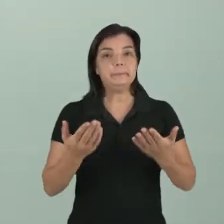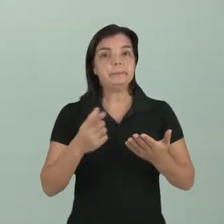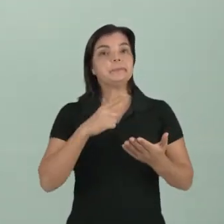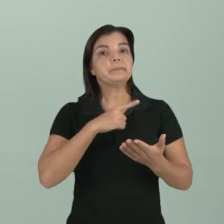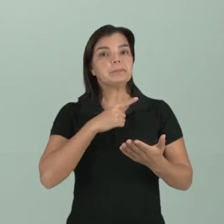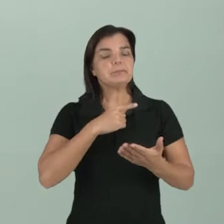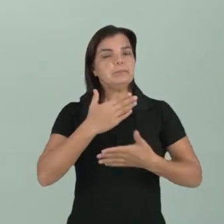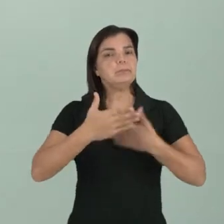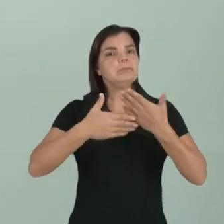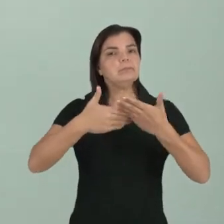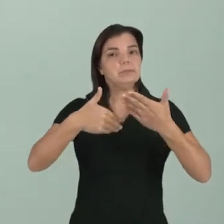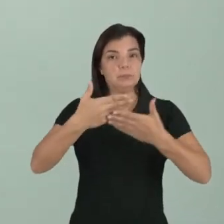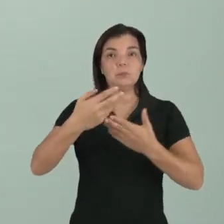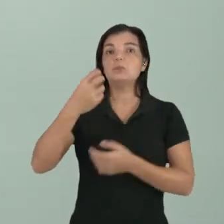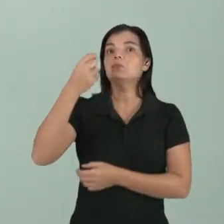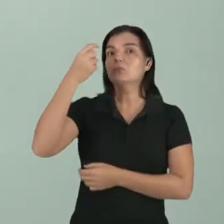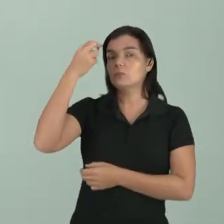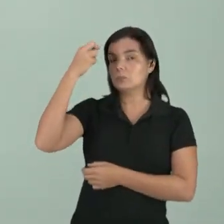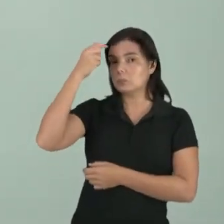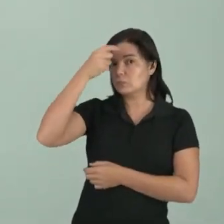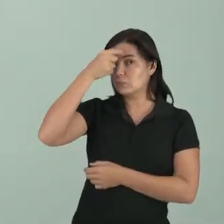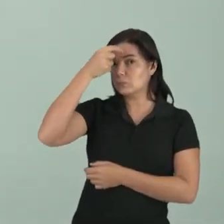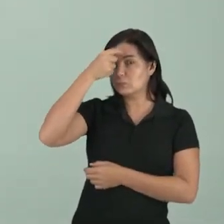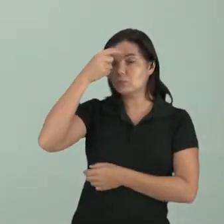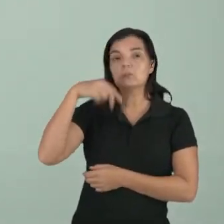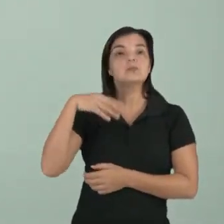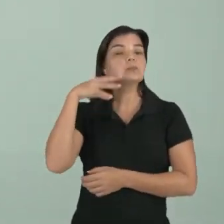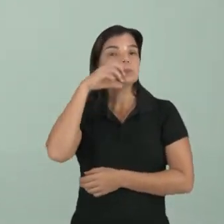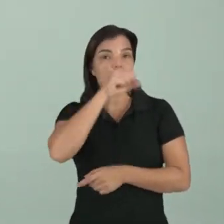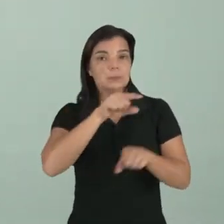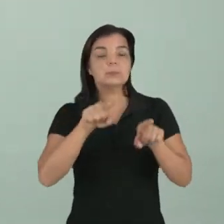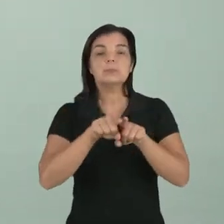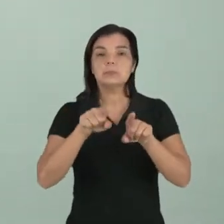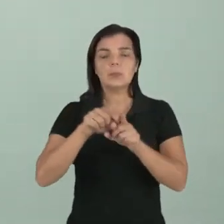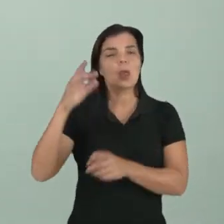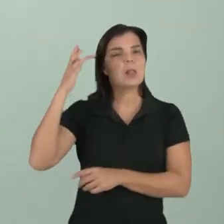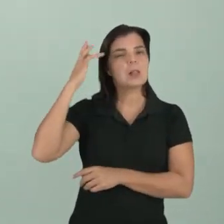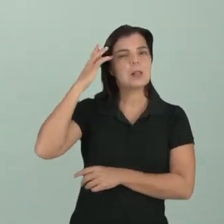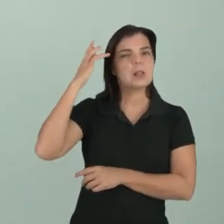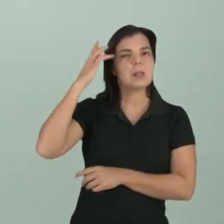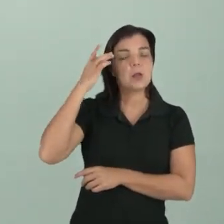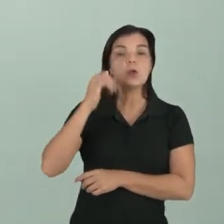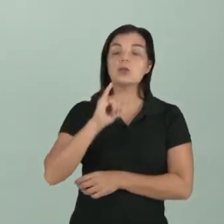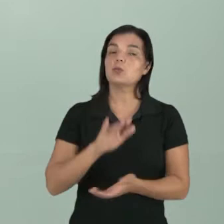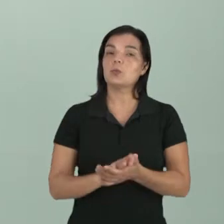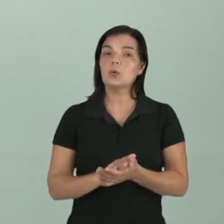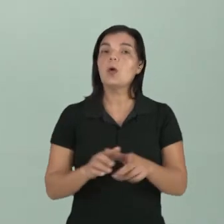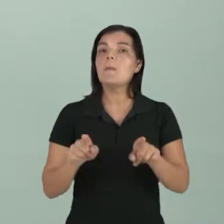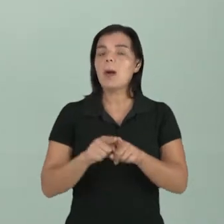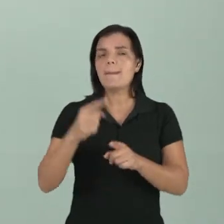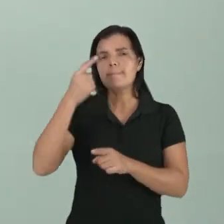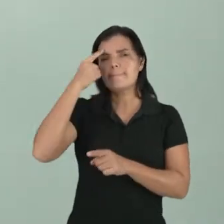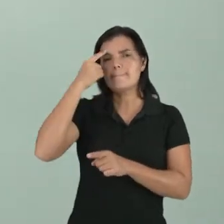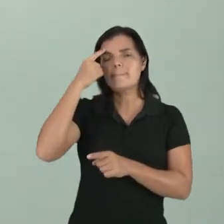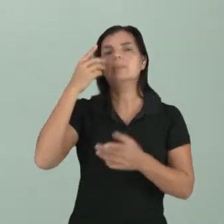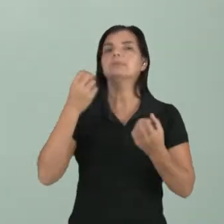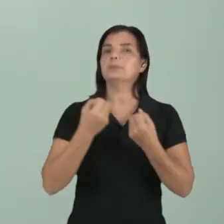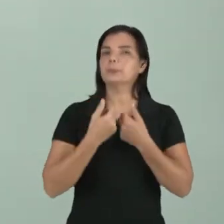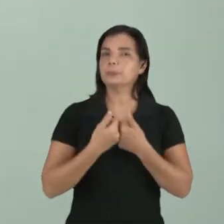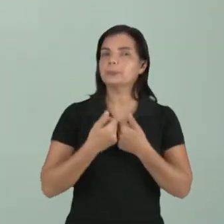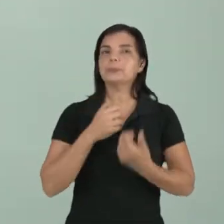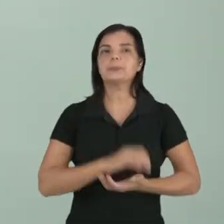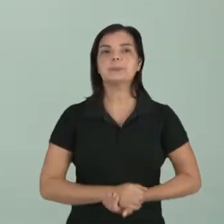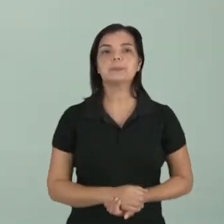vai ter que desenvolver um raciocínio lógico, dedutivo ou indutivo para poder formular o nosso pensamento, tá bom,